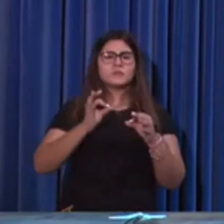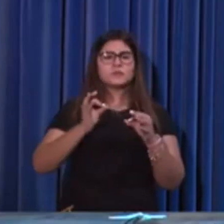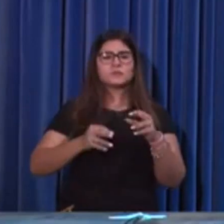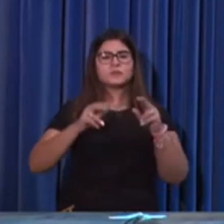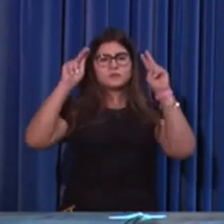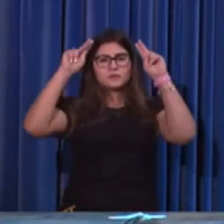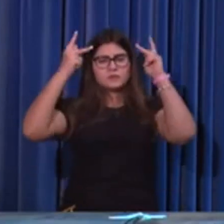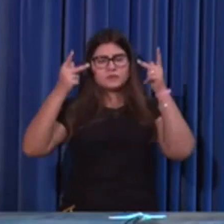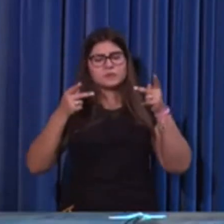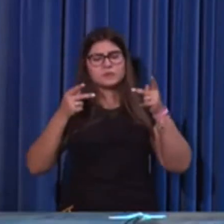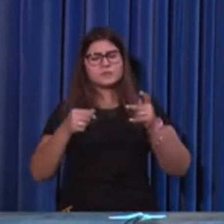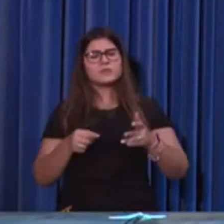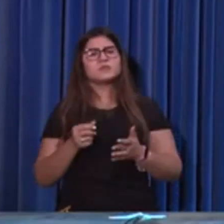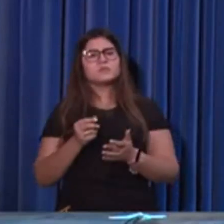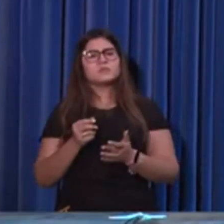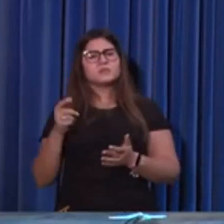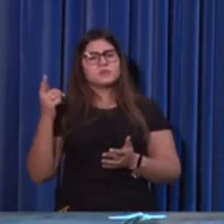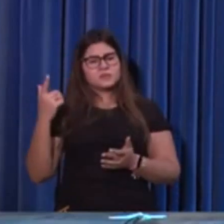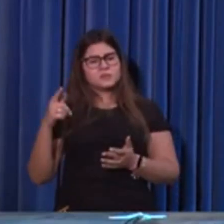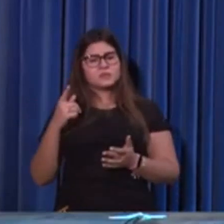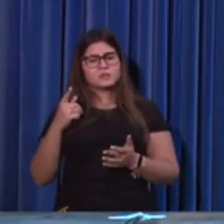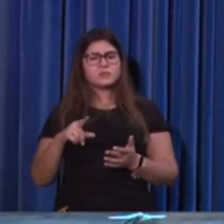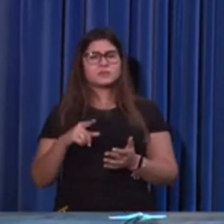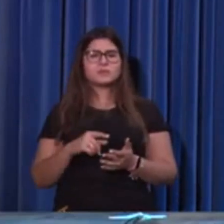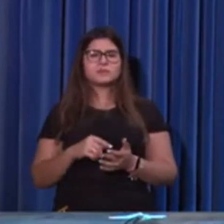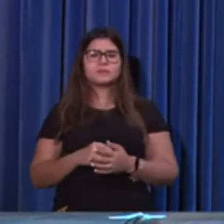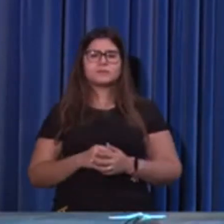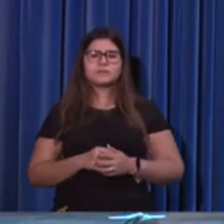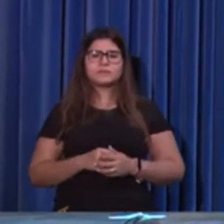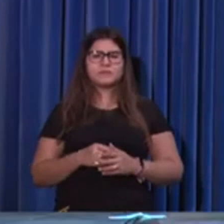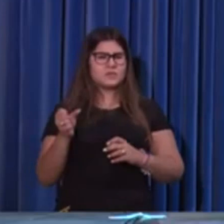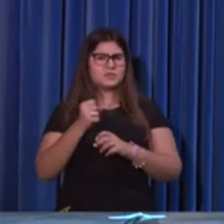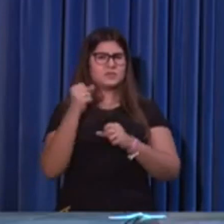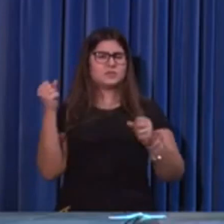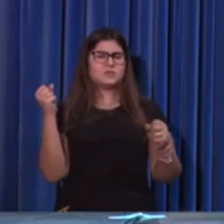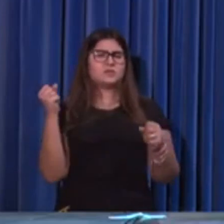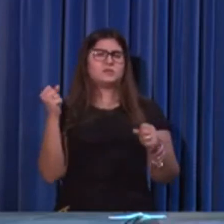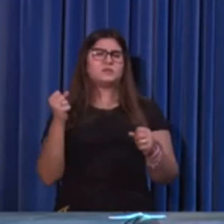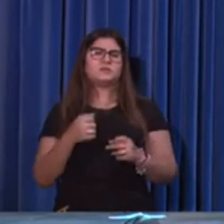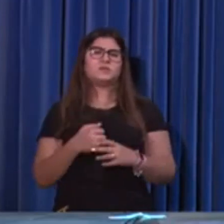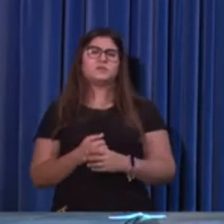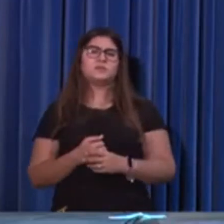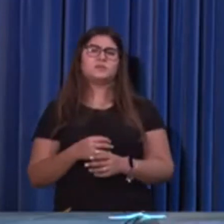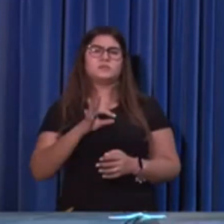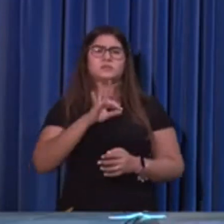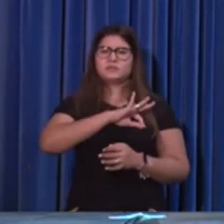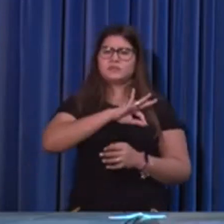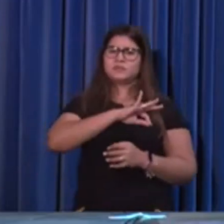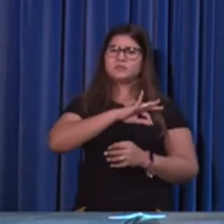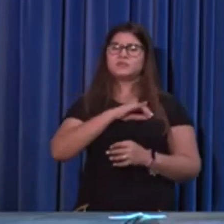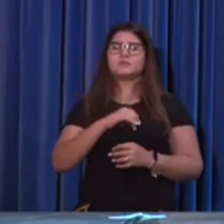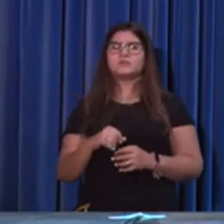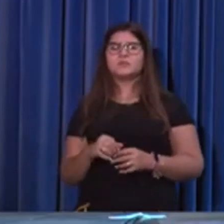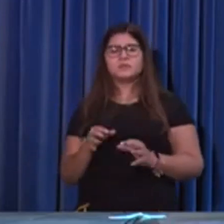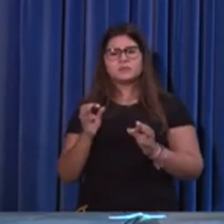Muitas vezes, nós vemos, não, isso aqui não é possível. O policial não está vendo, o juiz não está vendo.